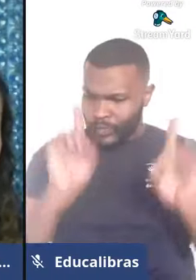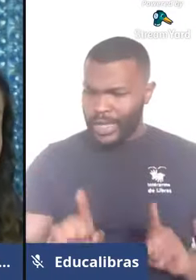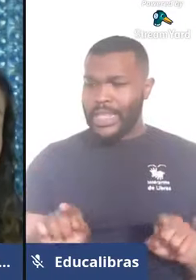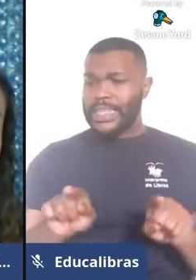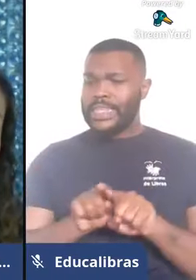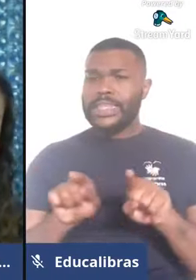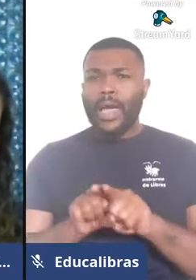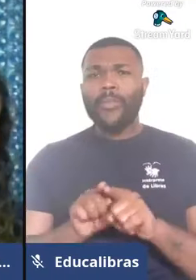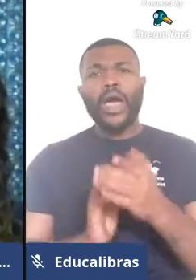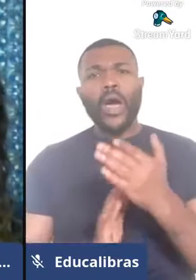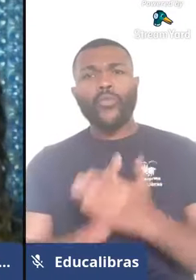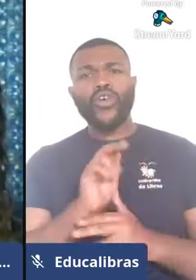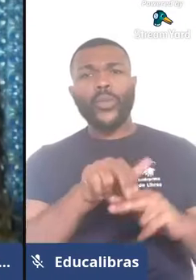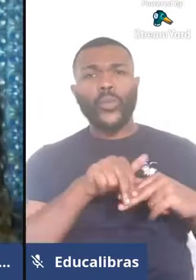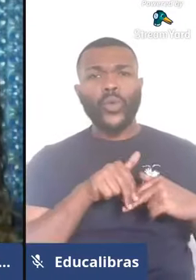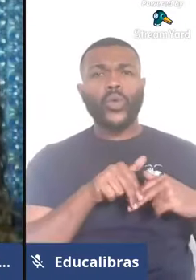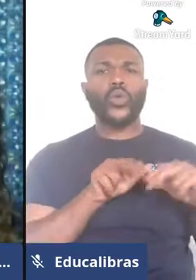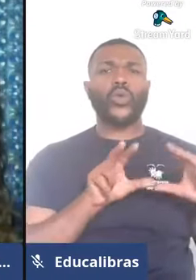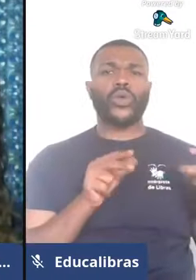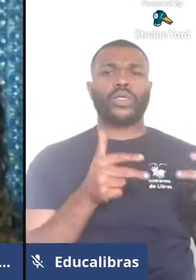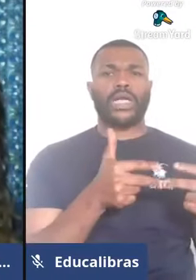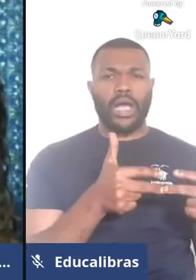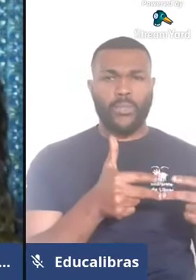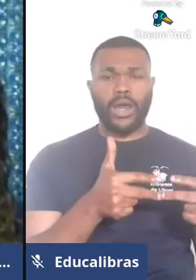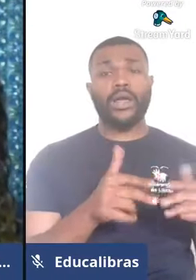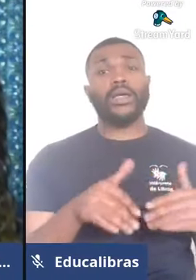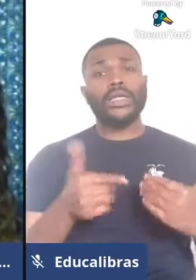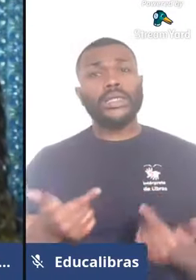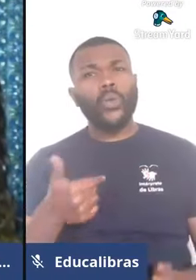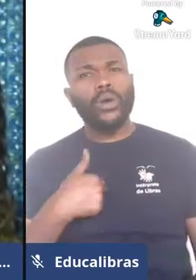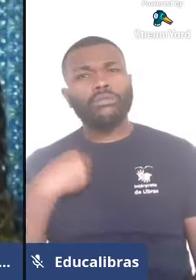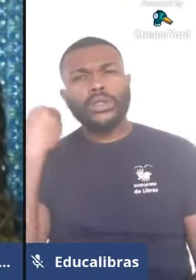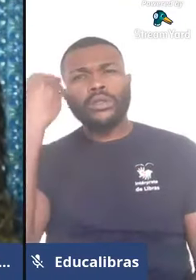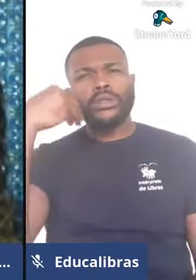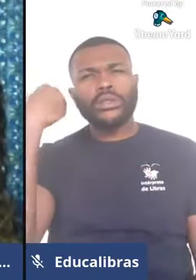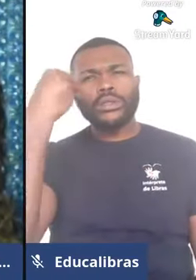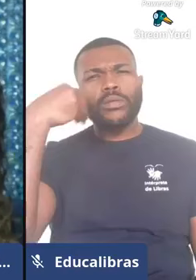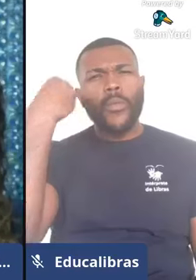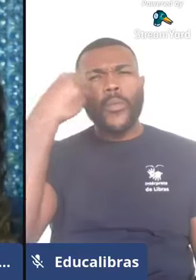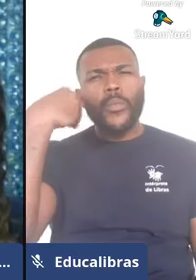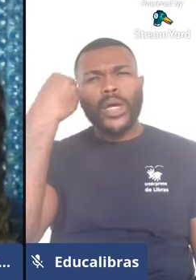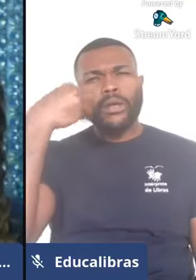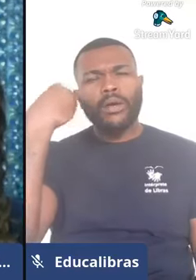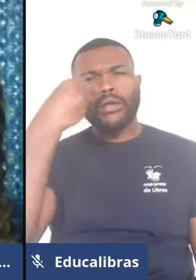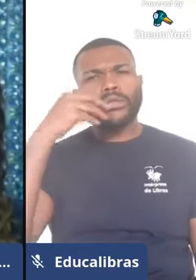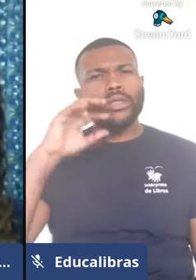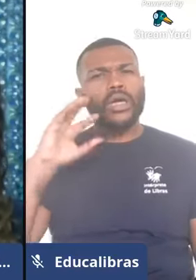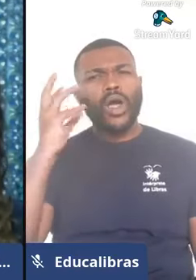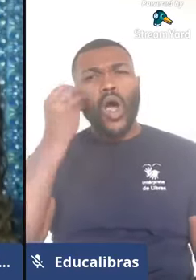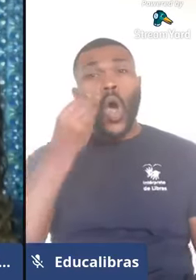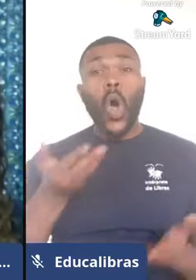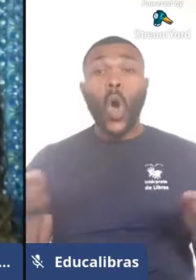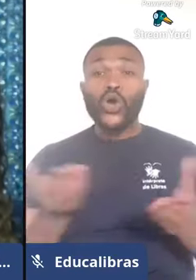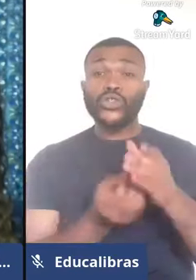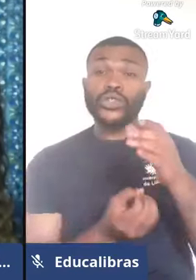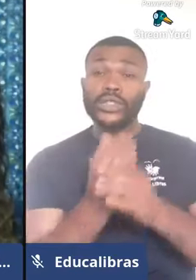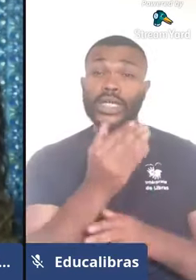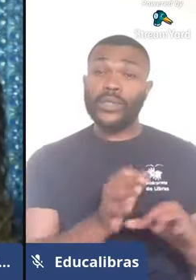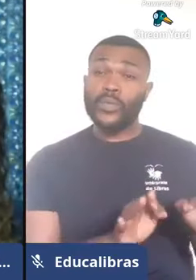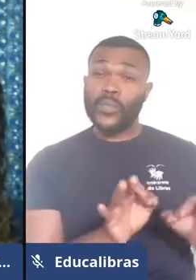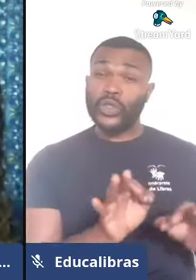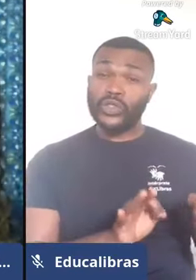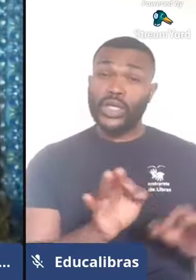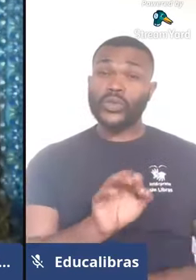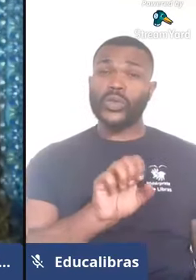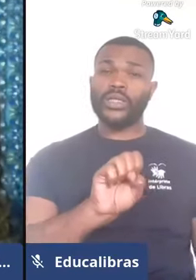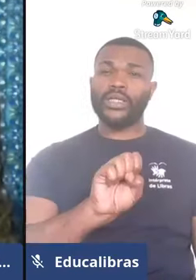meio do legislativo. Então isso deu uma bagagem incrível e que isso tudo virou hoje a Santa Causa, que é esse empreendedorismo,